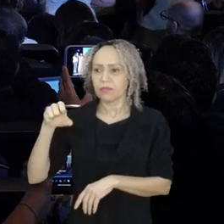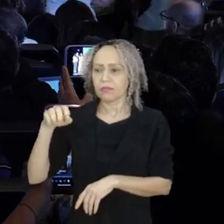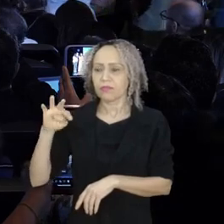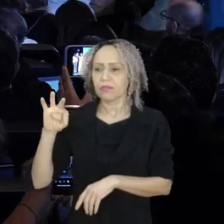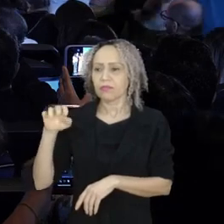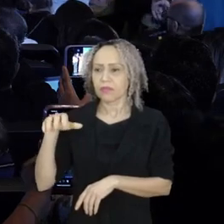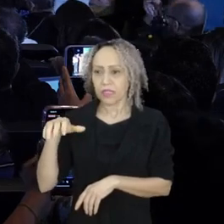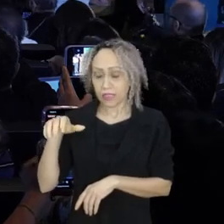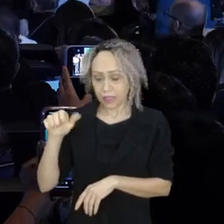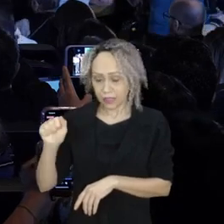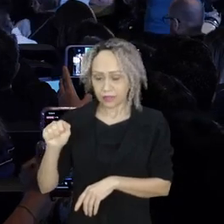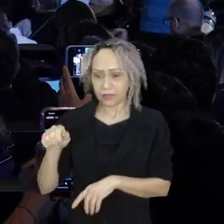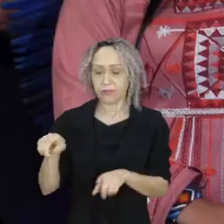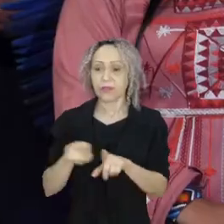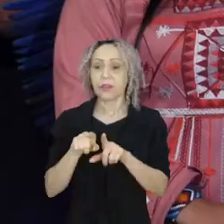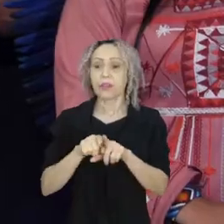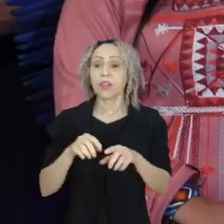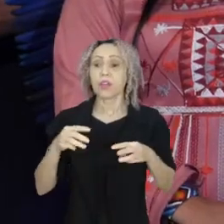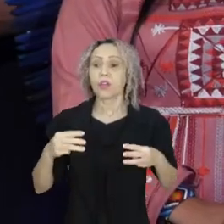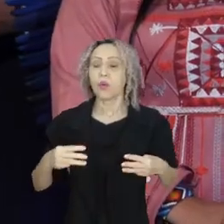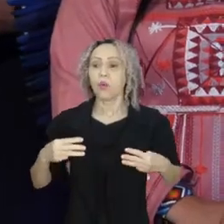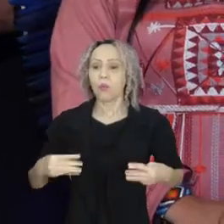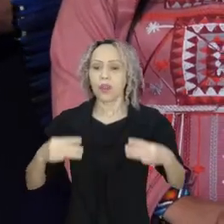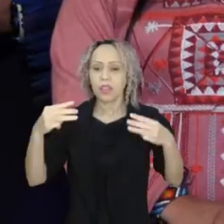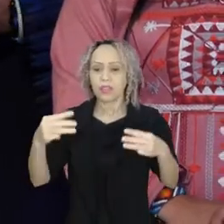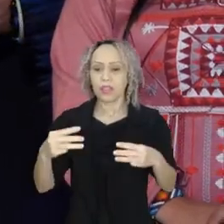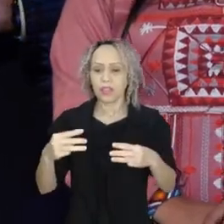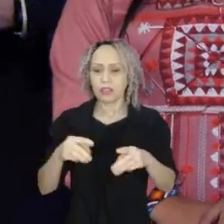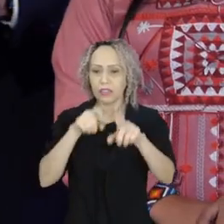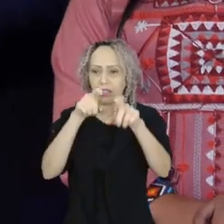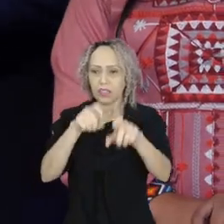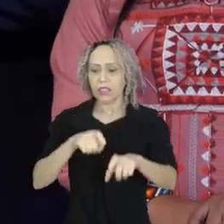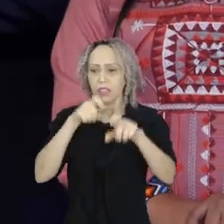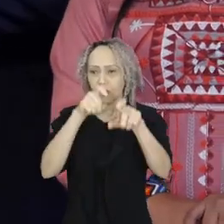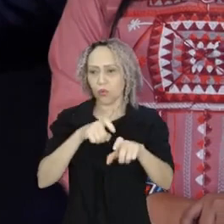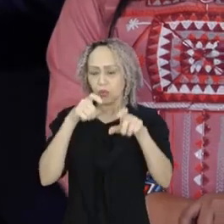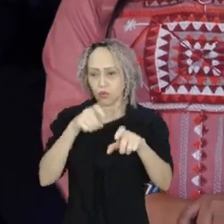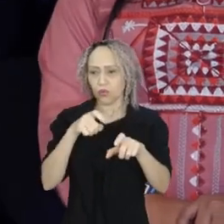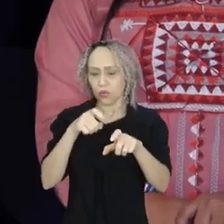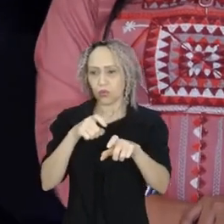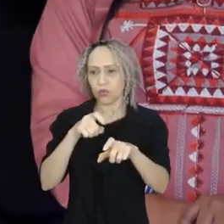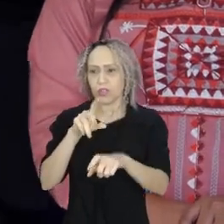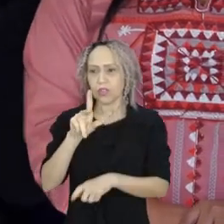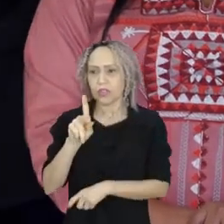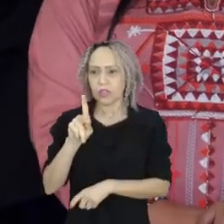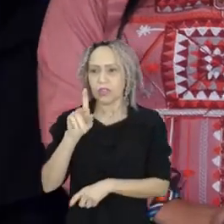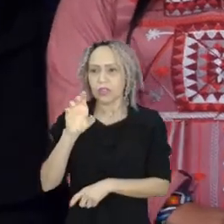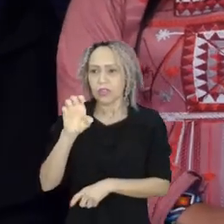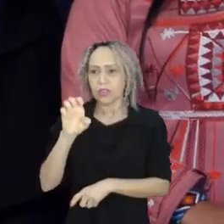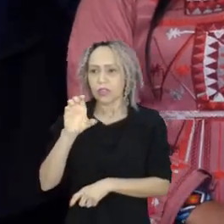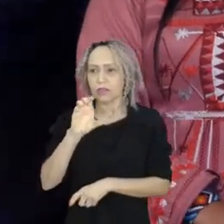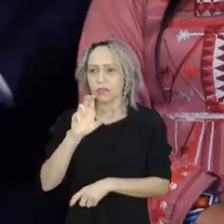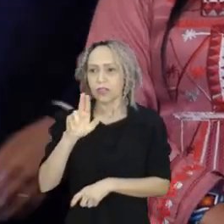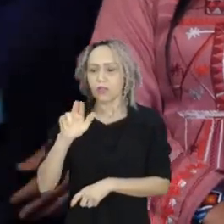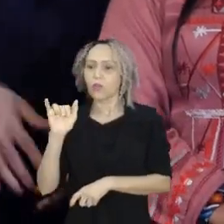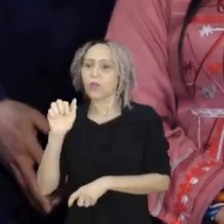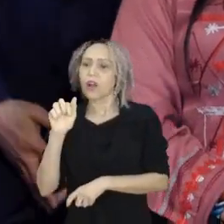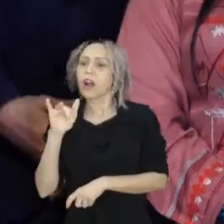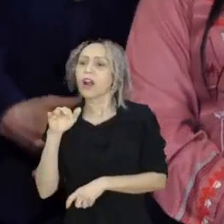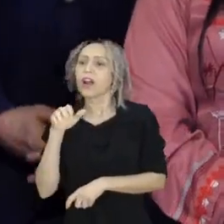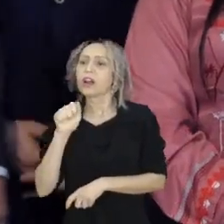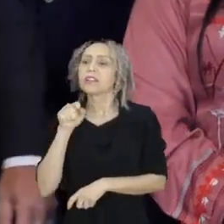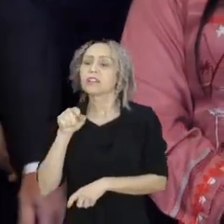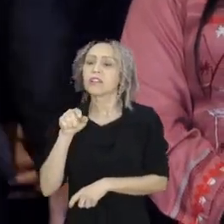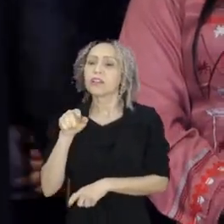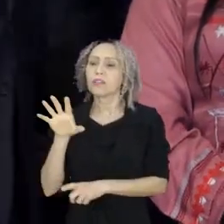O Ministério da Agricultura e Pecuária, eu quero dizer para vocês que vai ser o companheiro